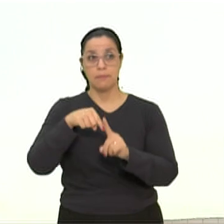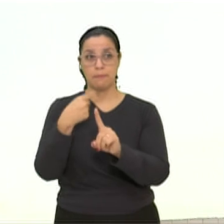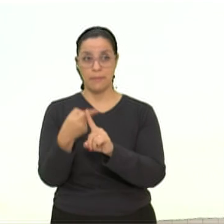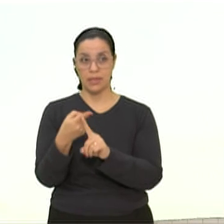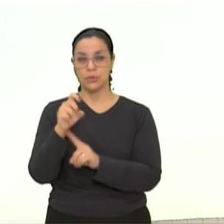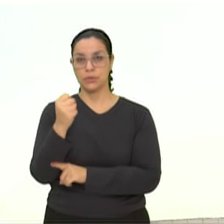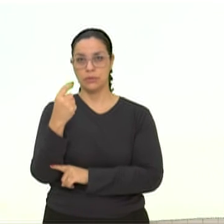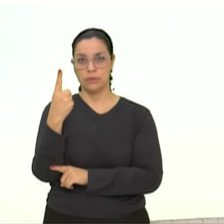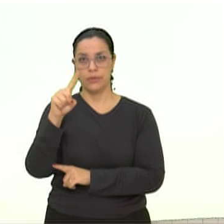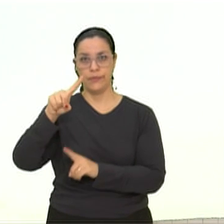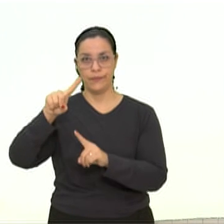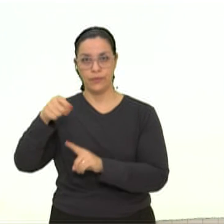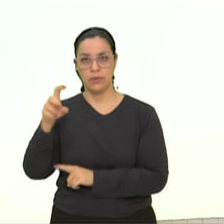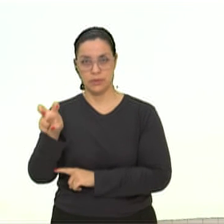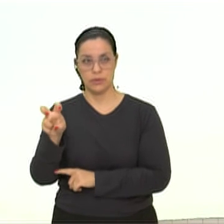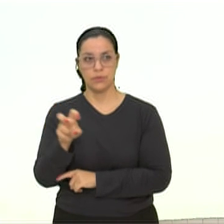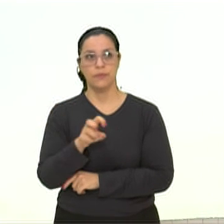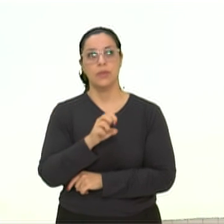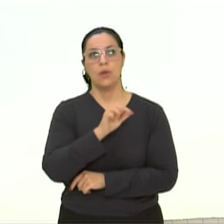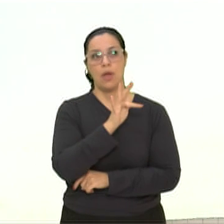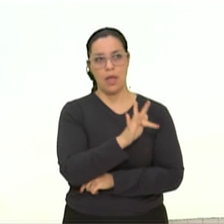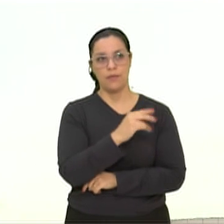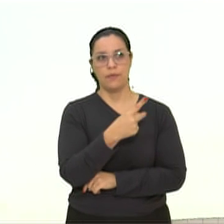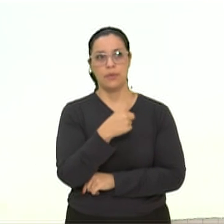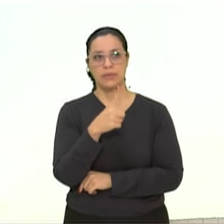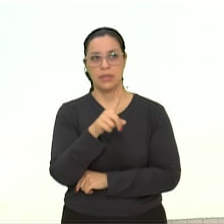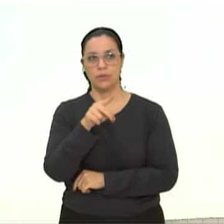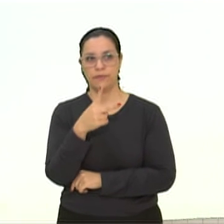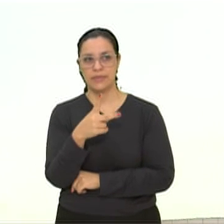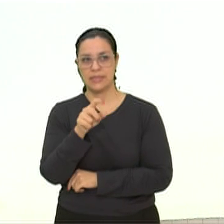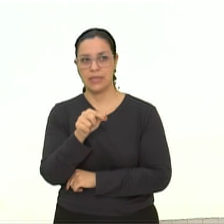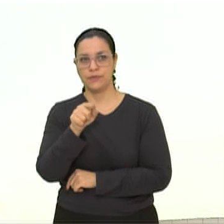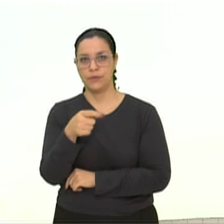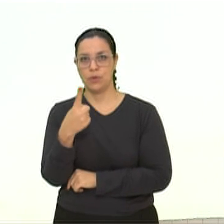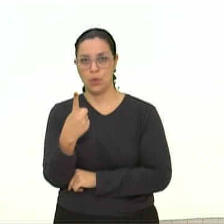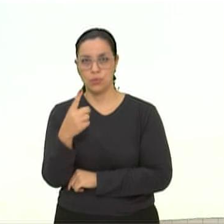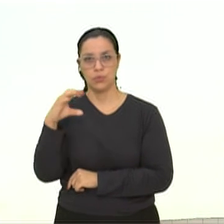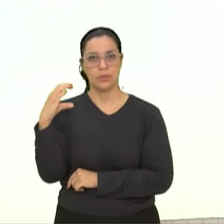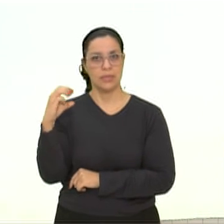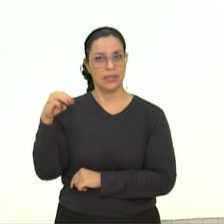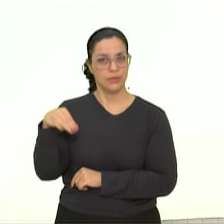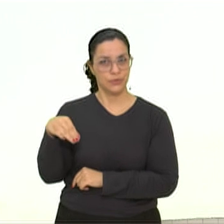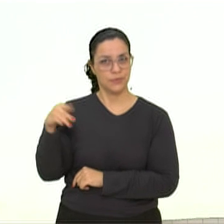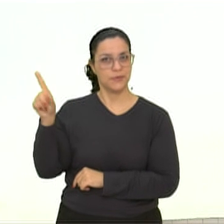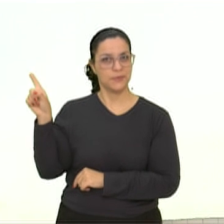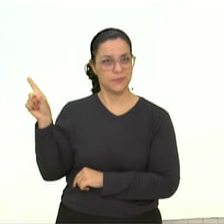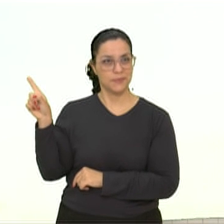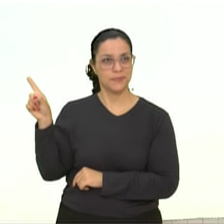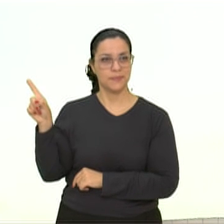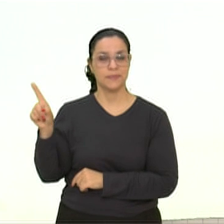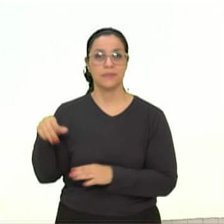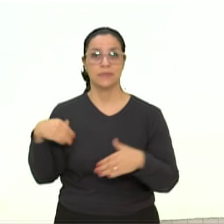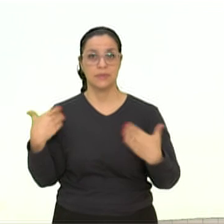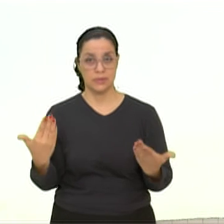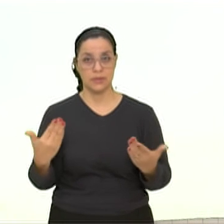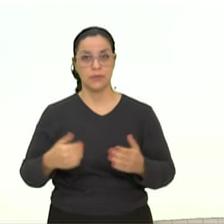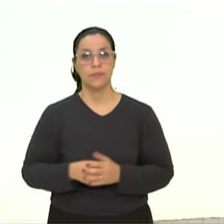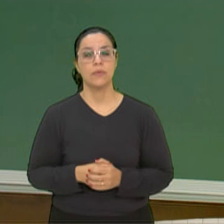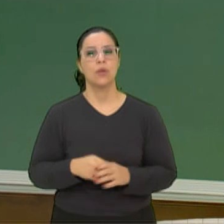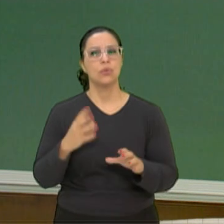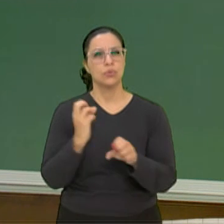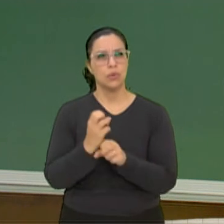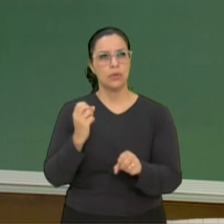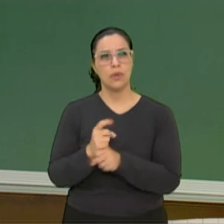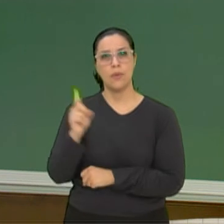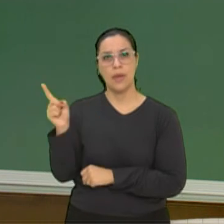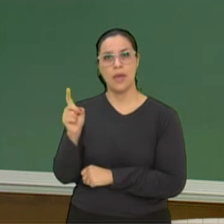45,6, mais o 81,5, isso dá um total de 127,1, ok? Beleza? O que